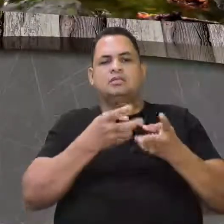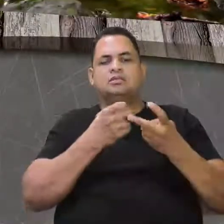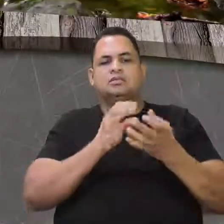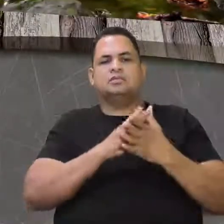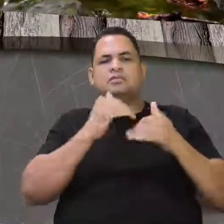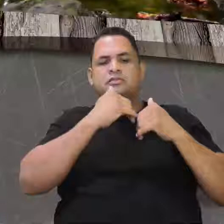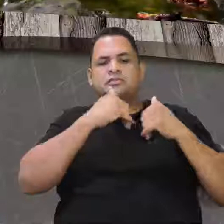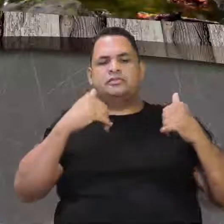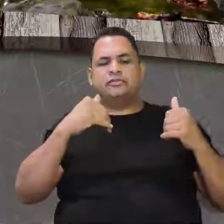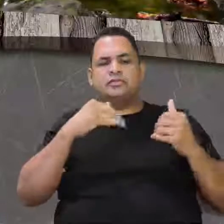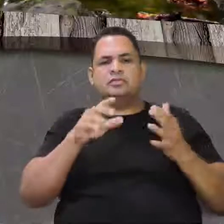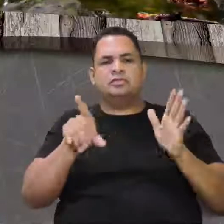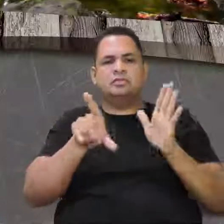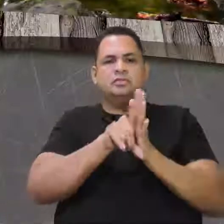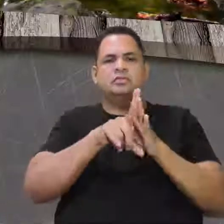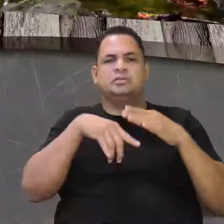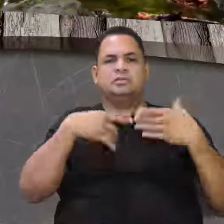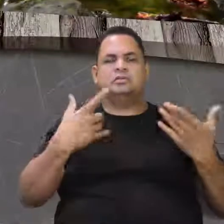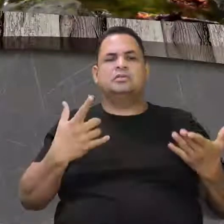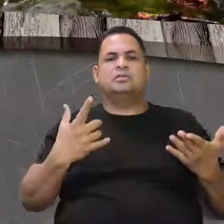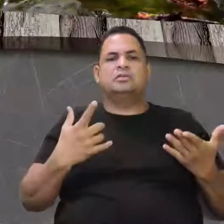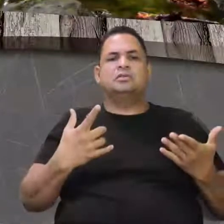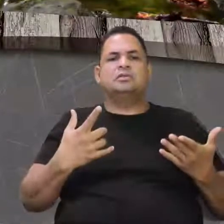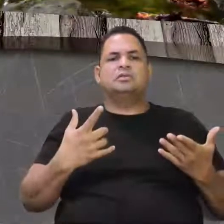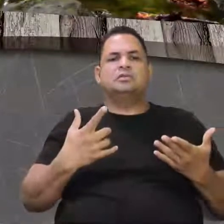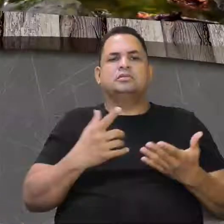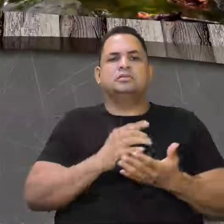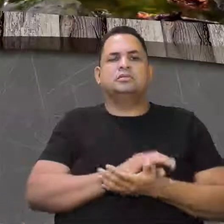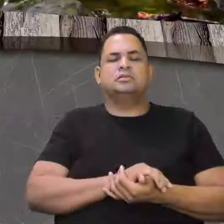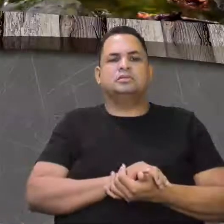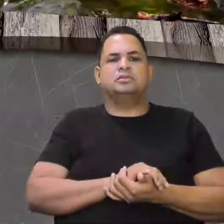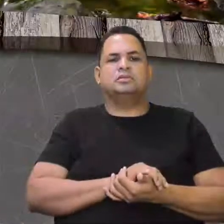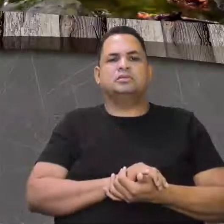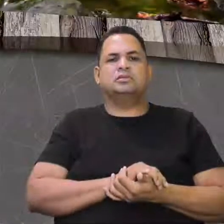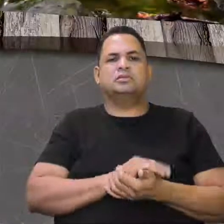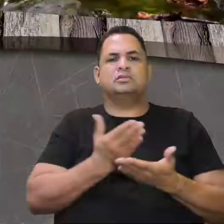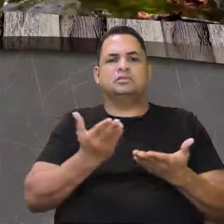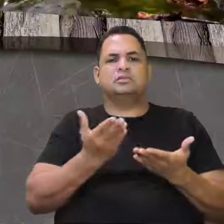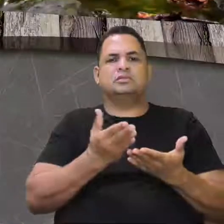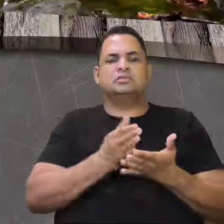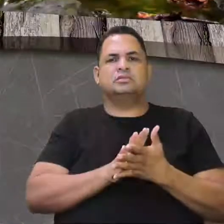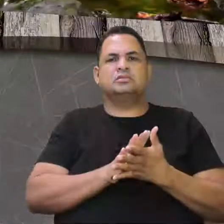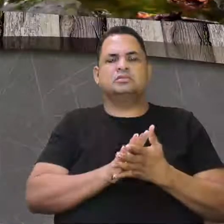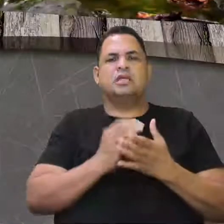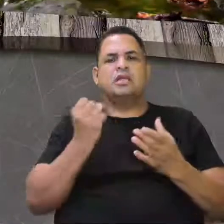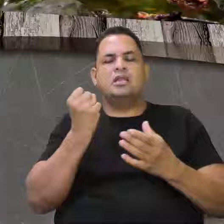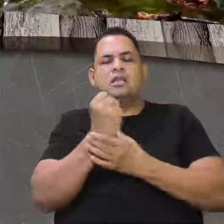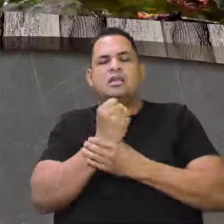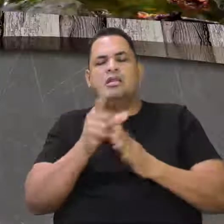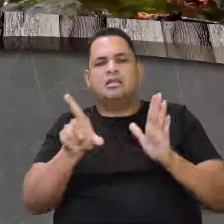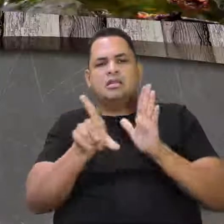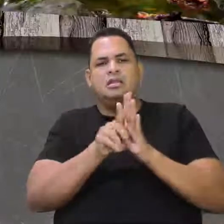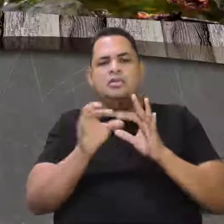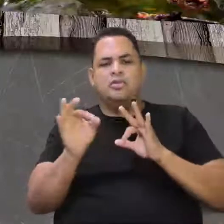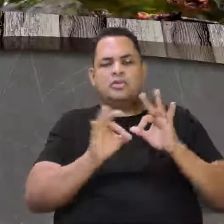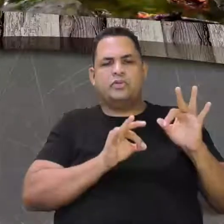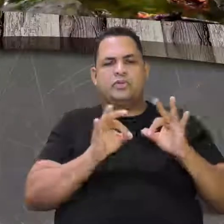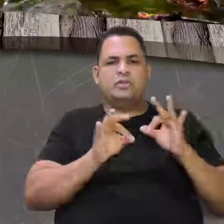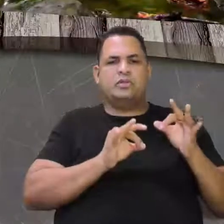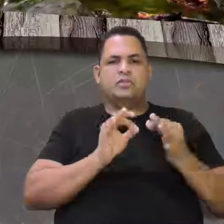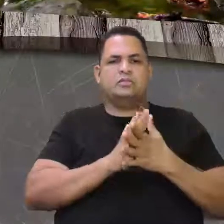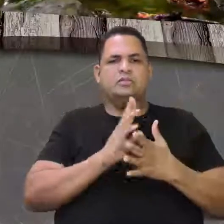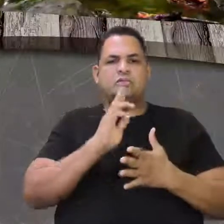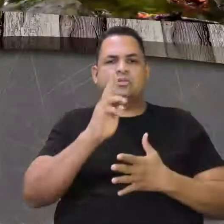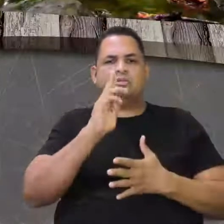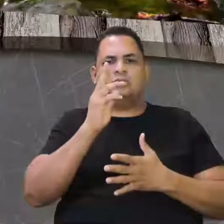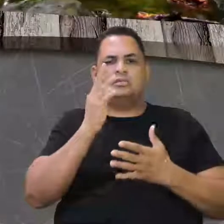tá? Mas a gente tratando de uma forma, criando leis que assegurem essas existências dessas espécies,